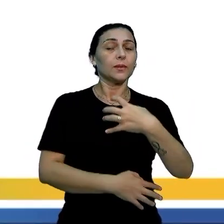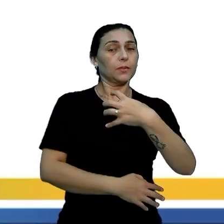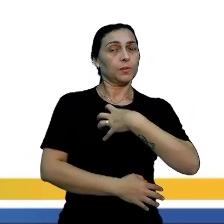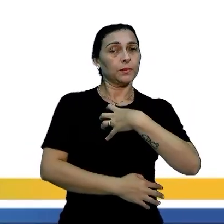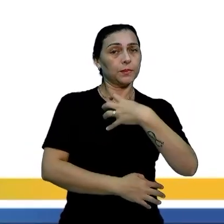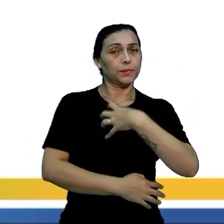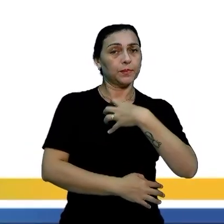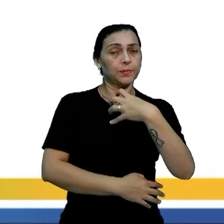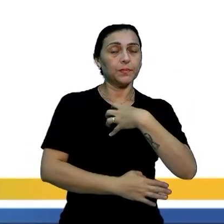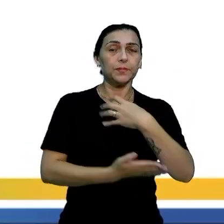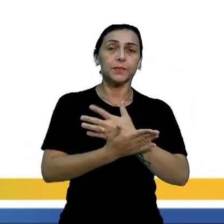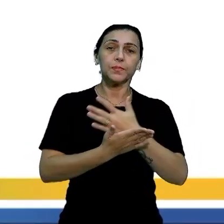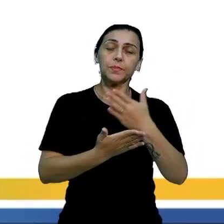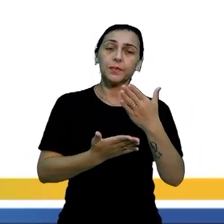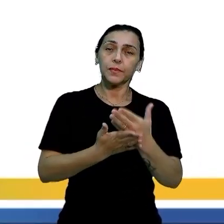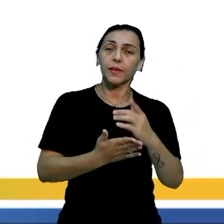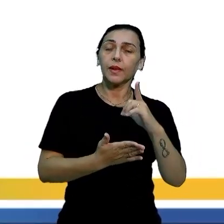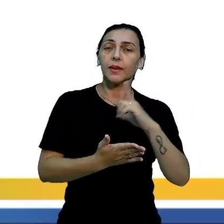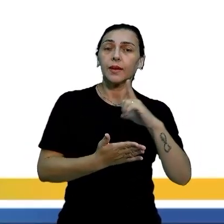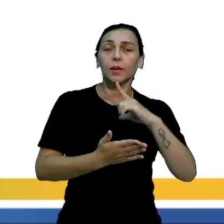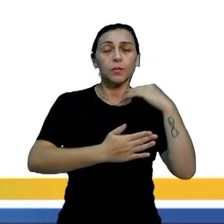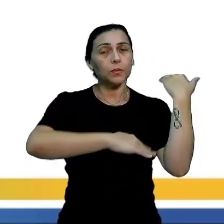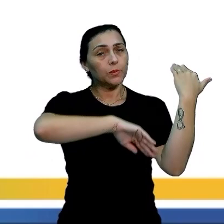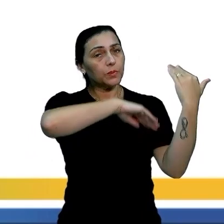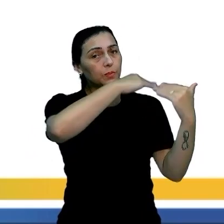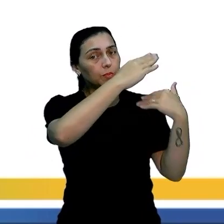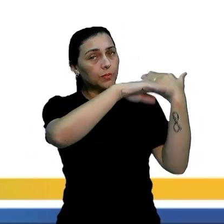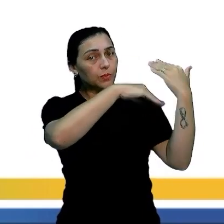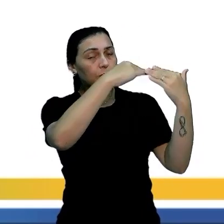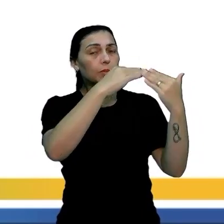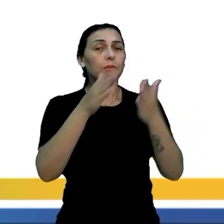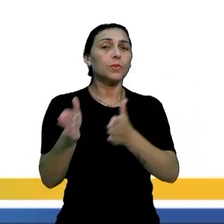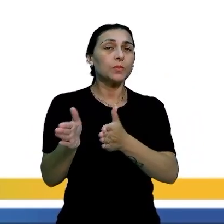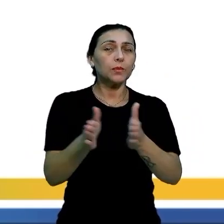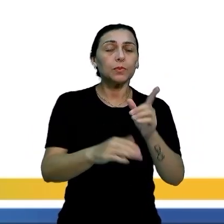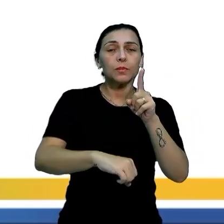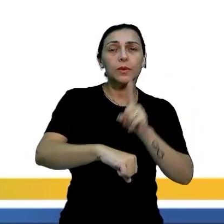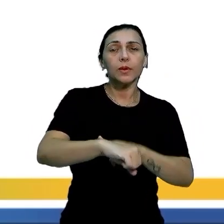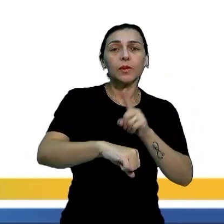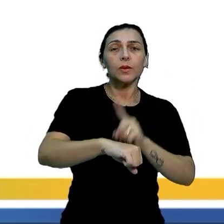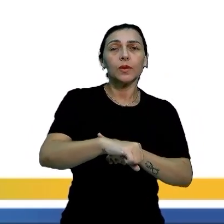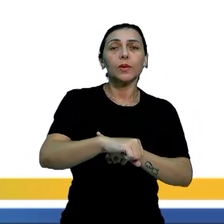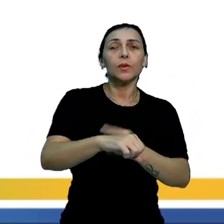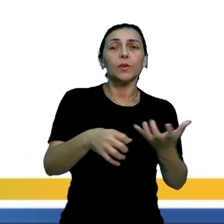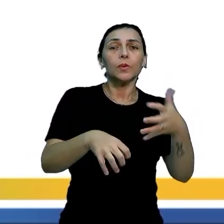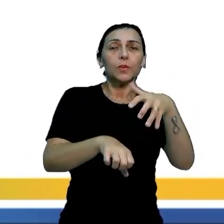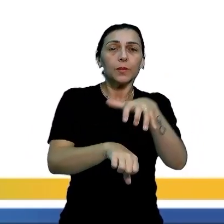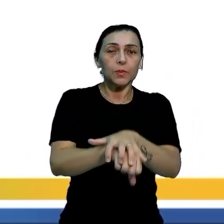Bahia, que é inicialmente onde nós temos esse desenvolvimento durante o período colonial.